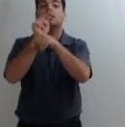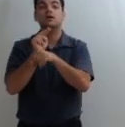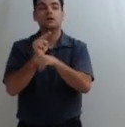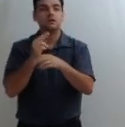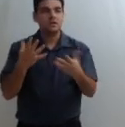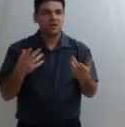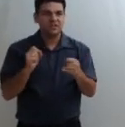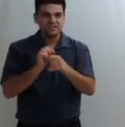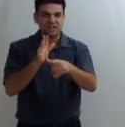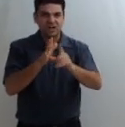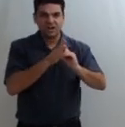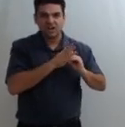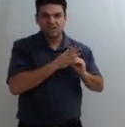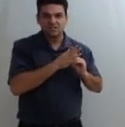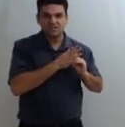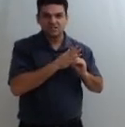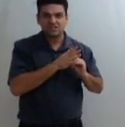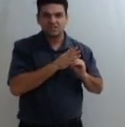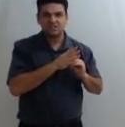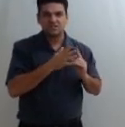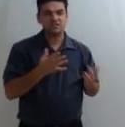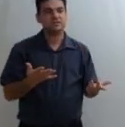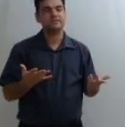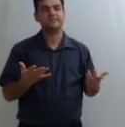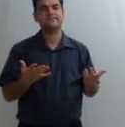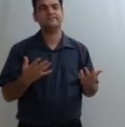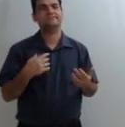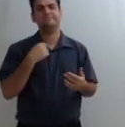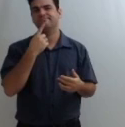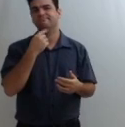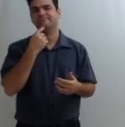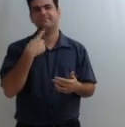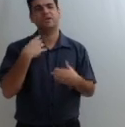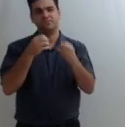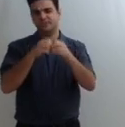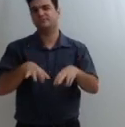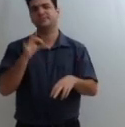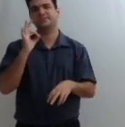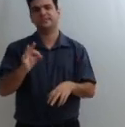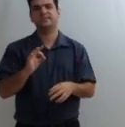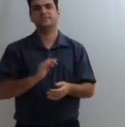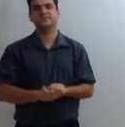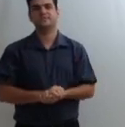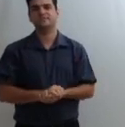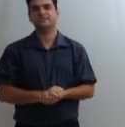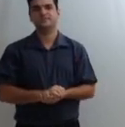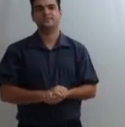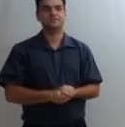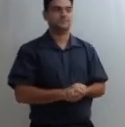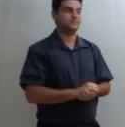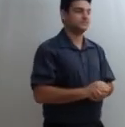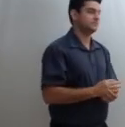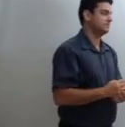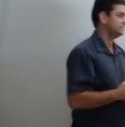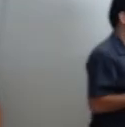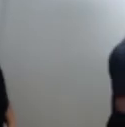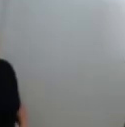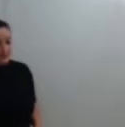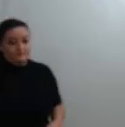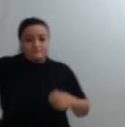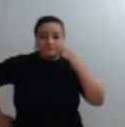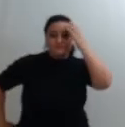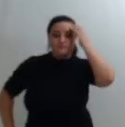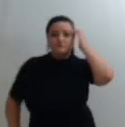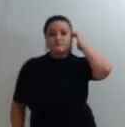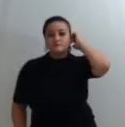da apresentação da prova da acusação, me parece que o prejuízo é evidente. Só por isso, então, eu não estou abrindo mão da